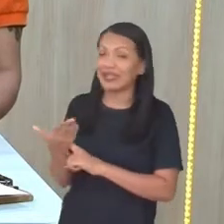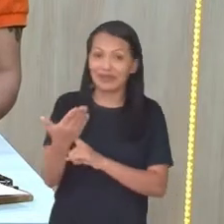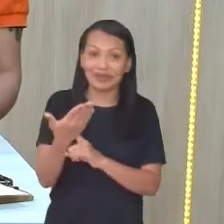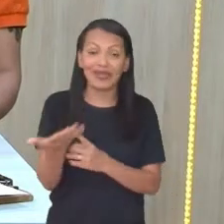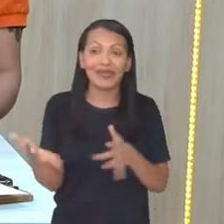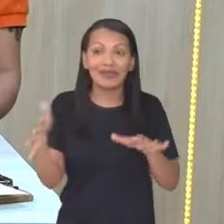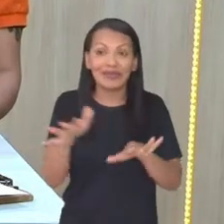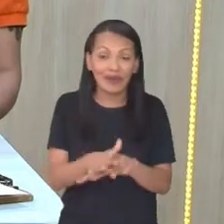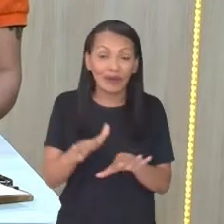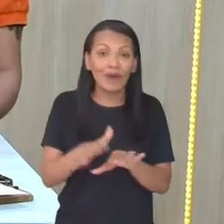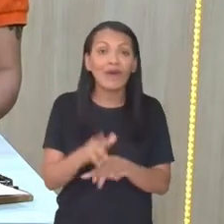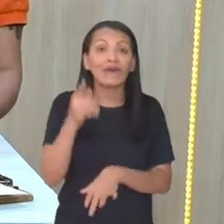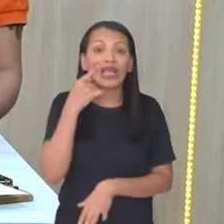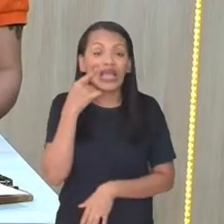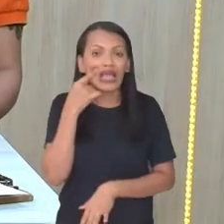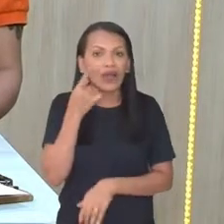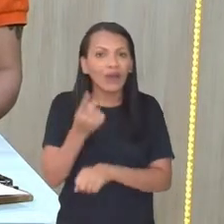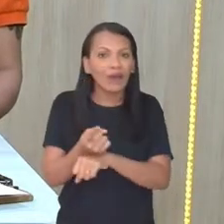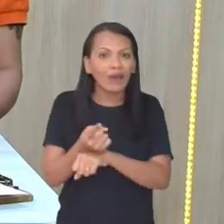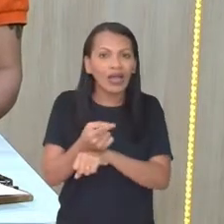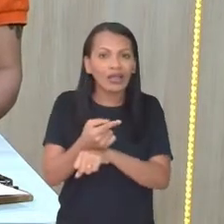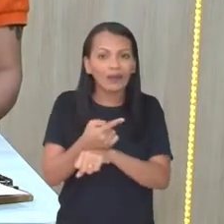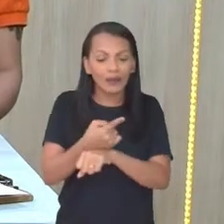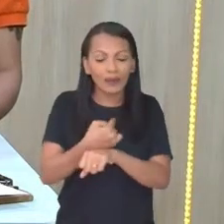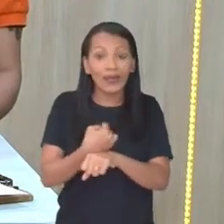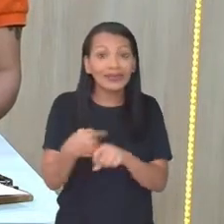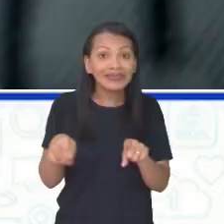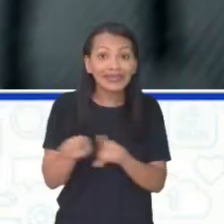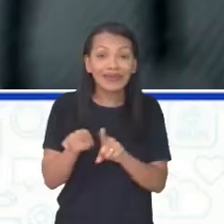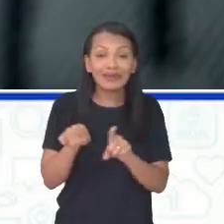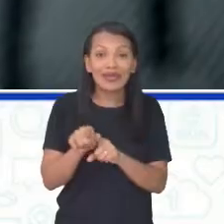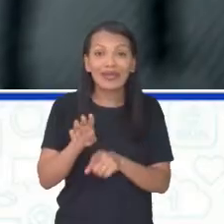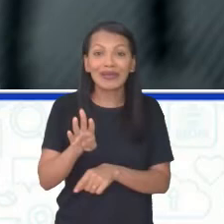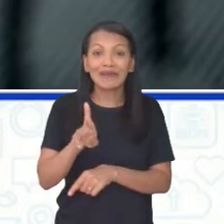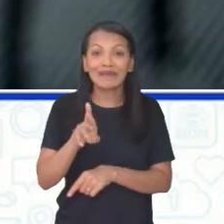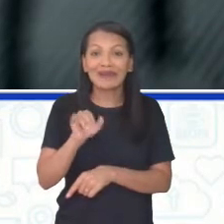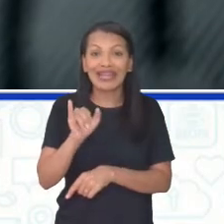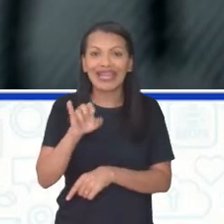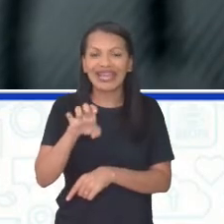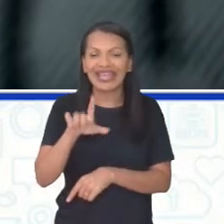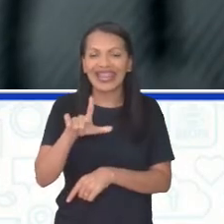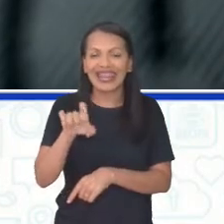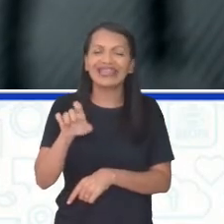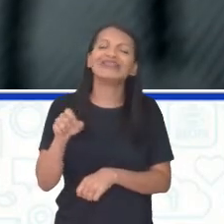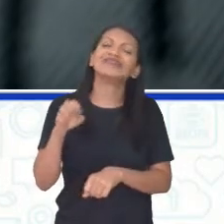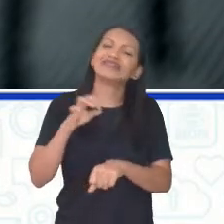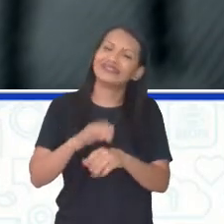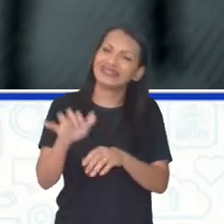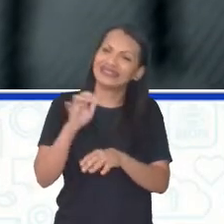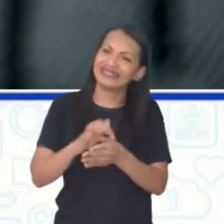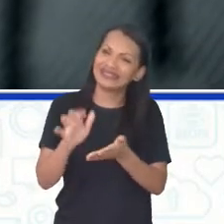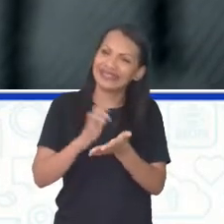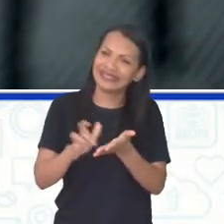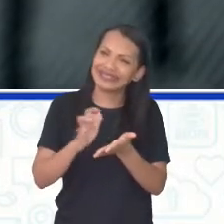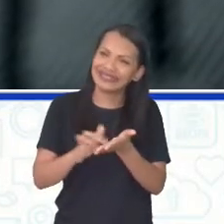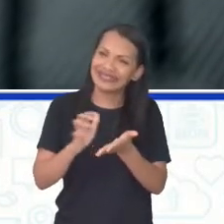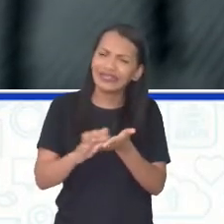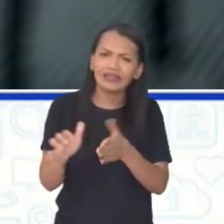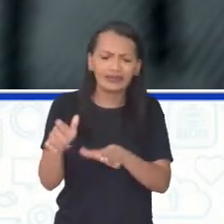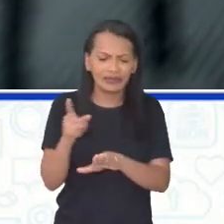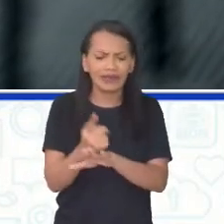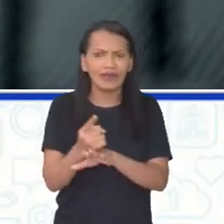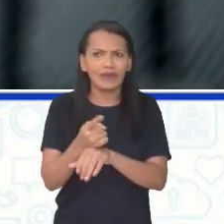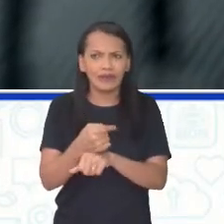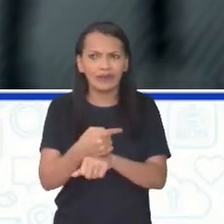um reloginho também em braille. Olha aí, você que não sabia que existe um relógio em braille. E